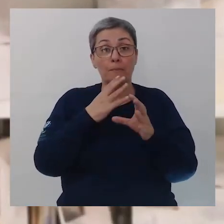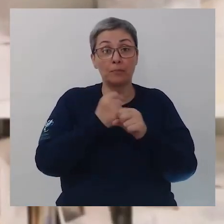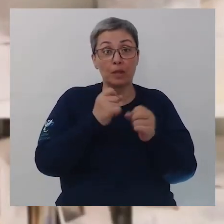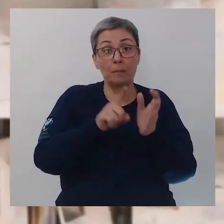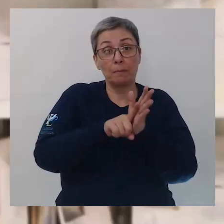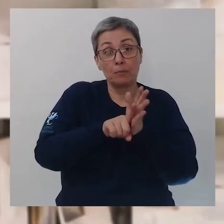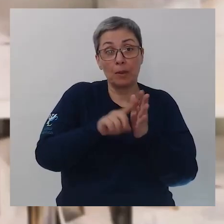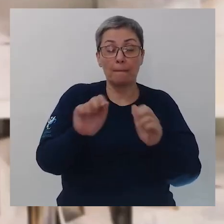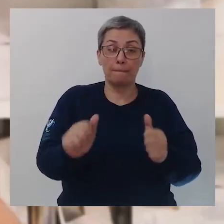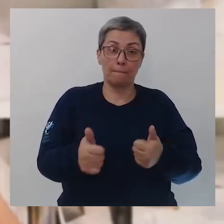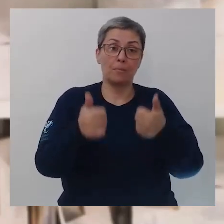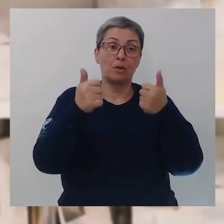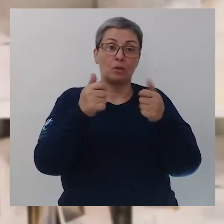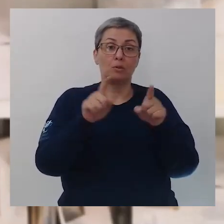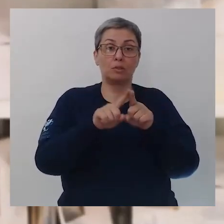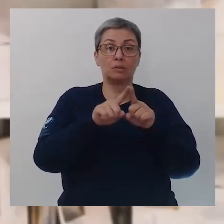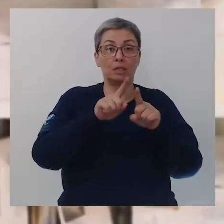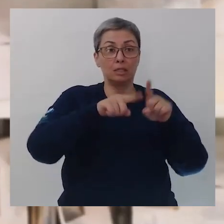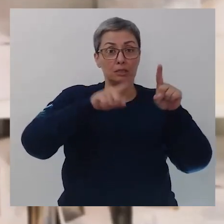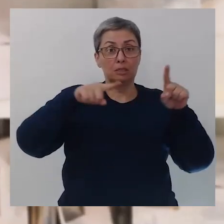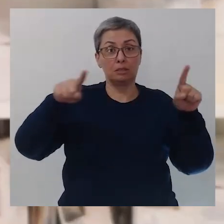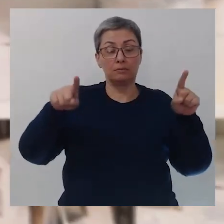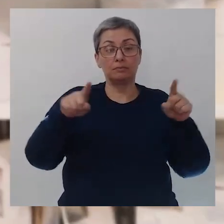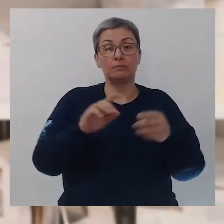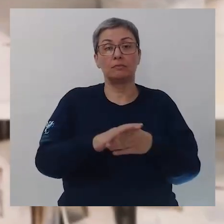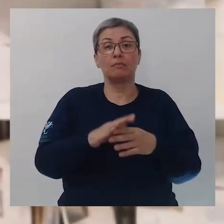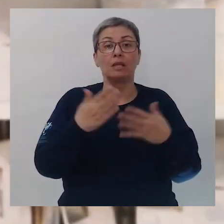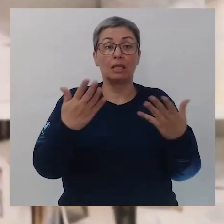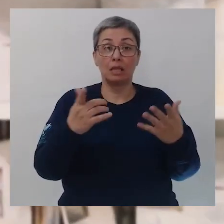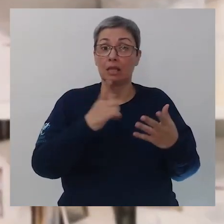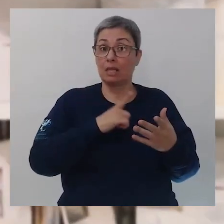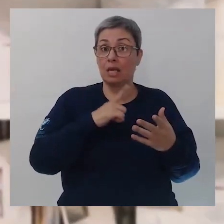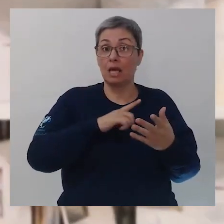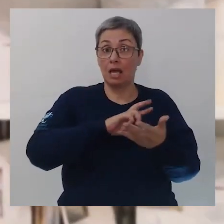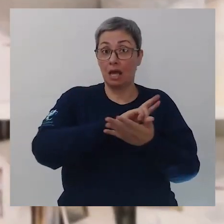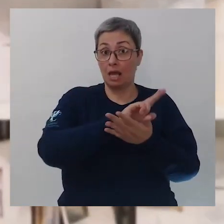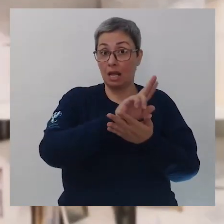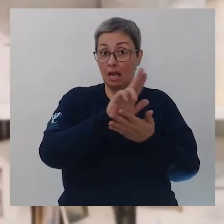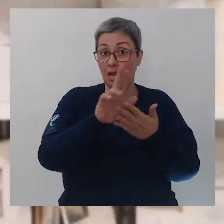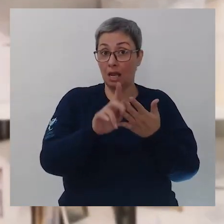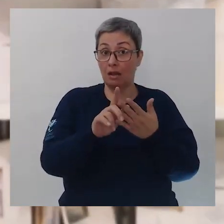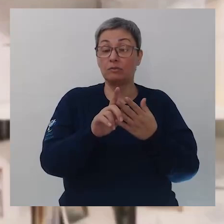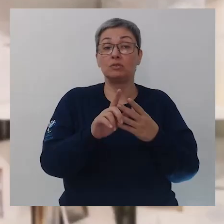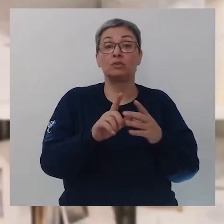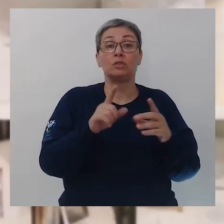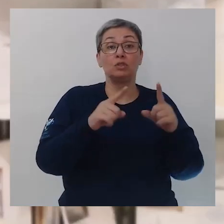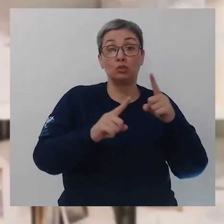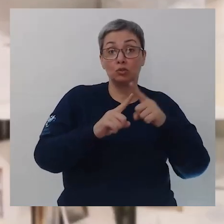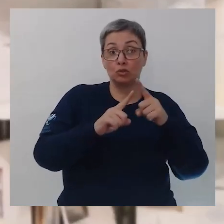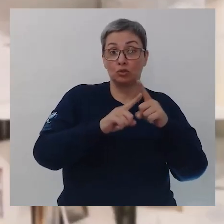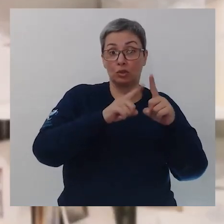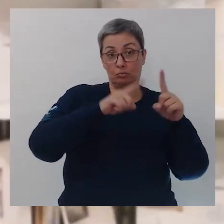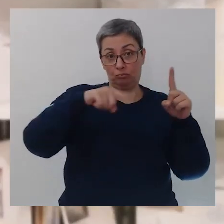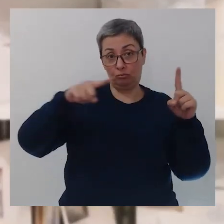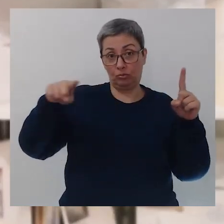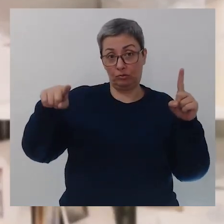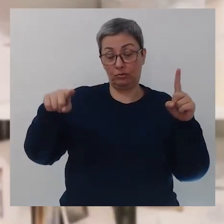melhor, né? Quando eu tenho esses dados, tenho estatística. Existem vários tipos de gráfico no mundo da matemática,